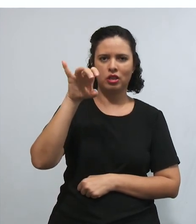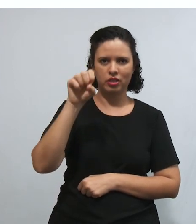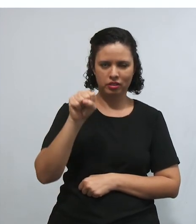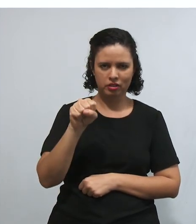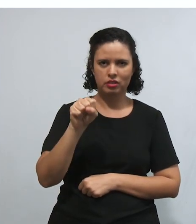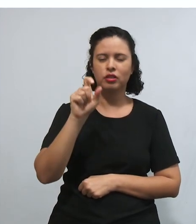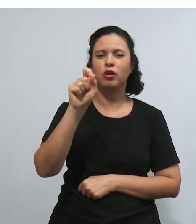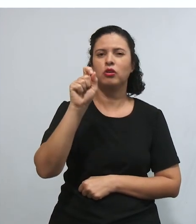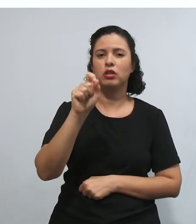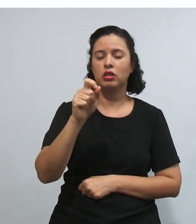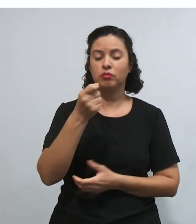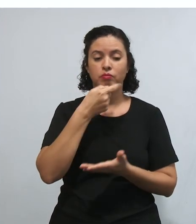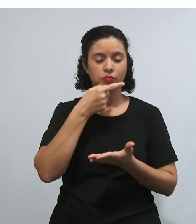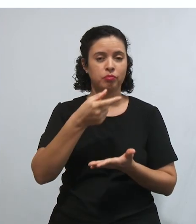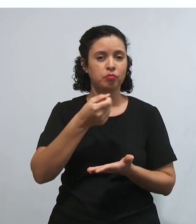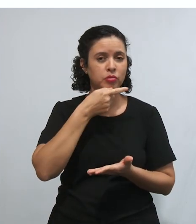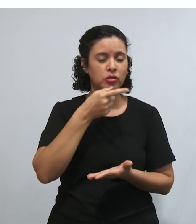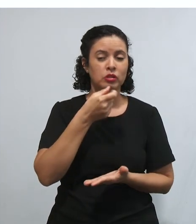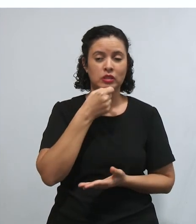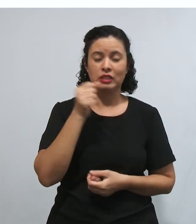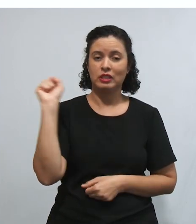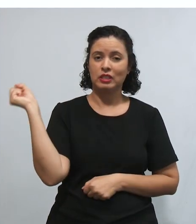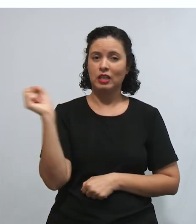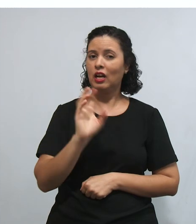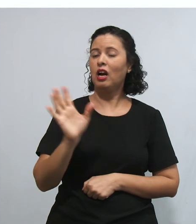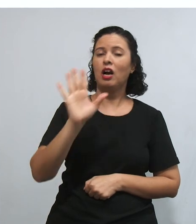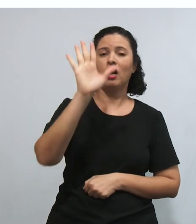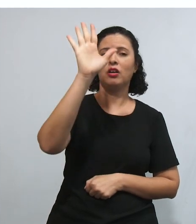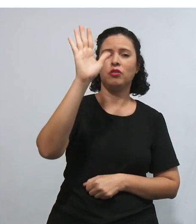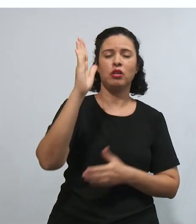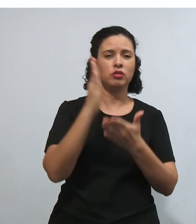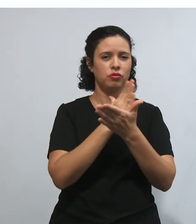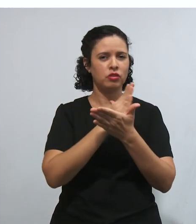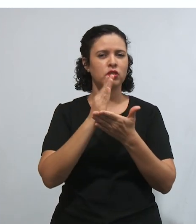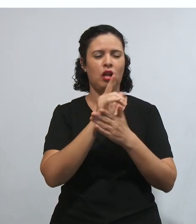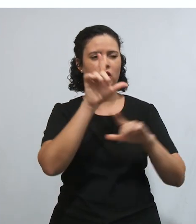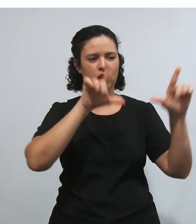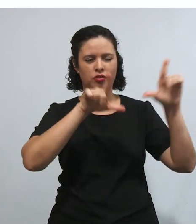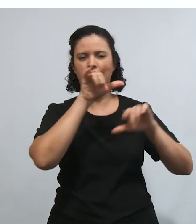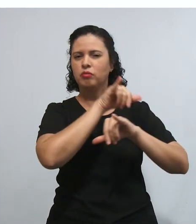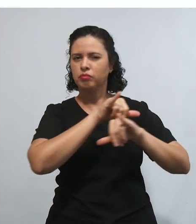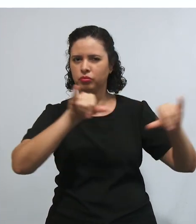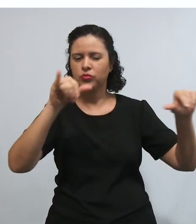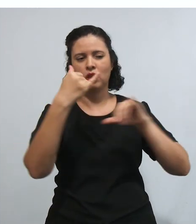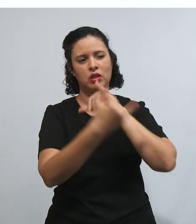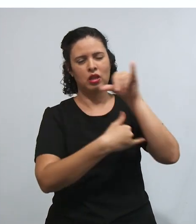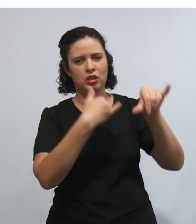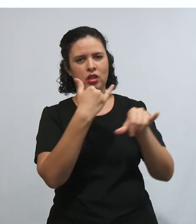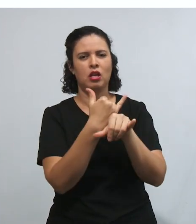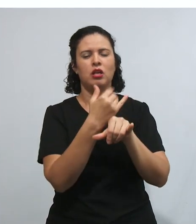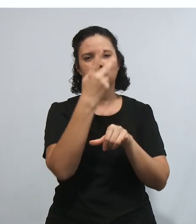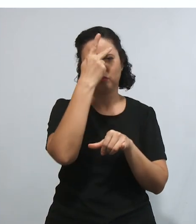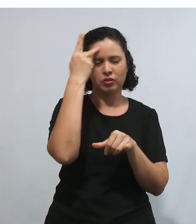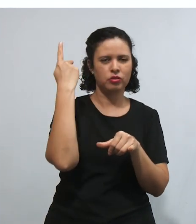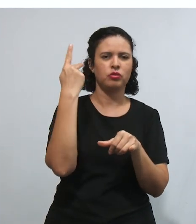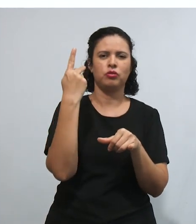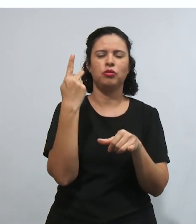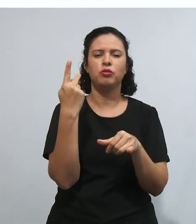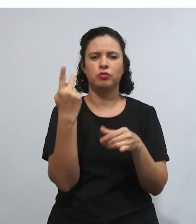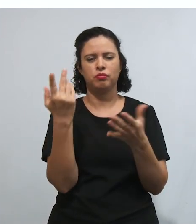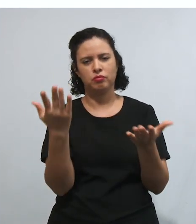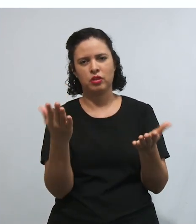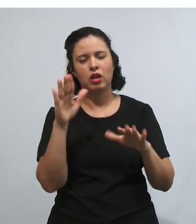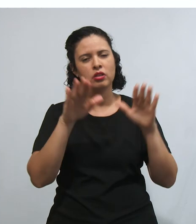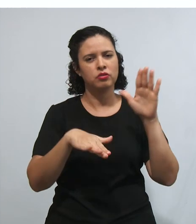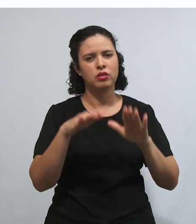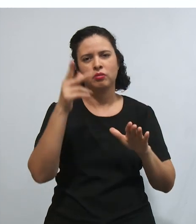remédio. Quem já viu? A gente vê muitos casos aí na mídia, né? Por meio da internet, que um